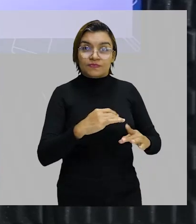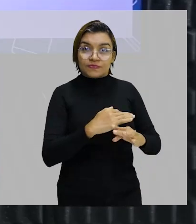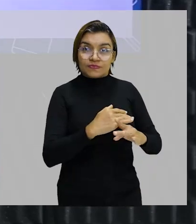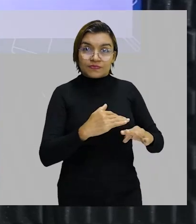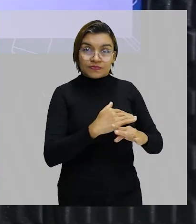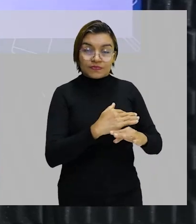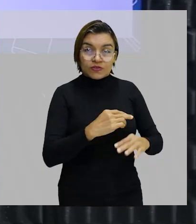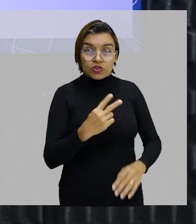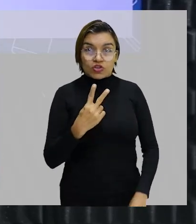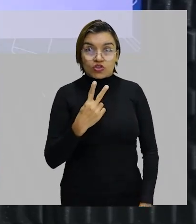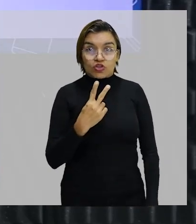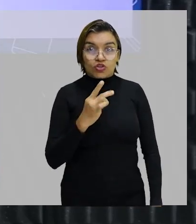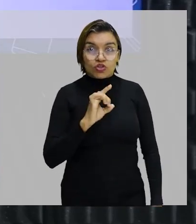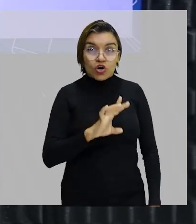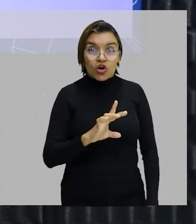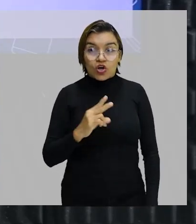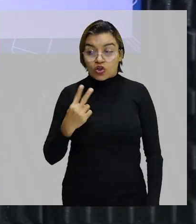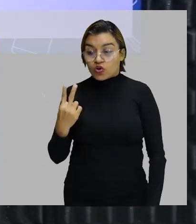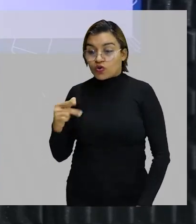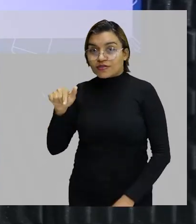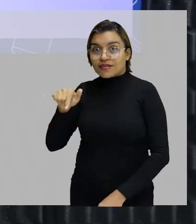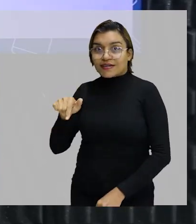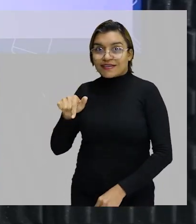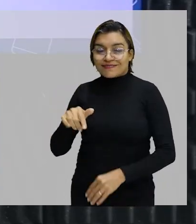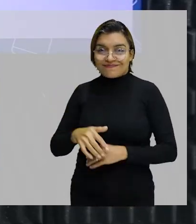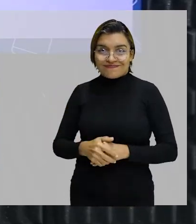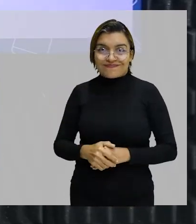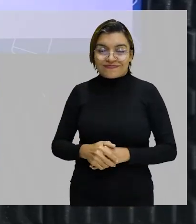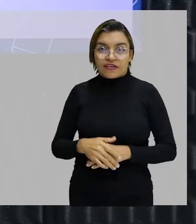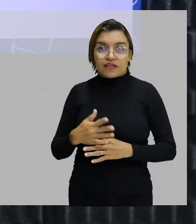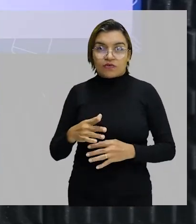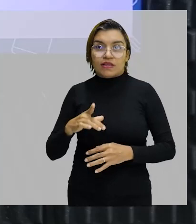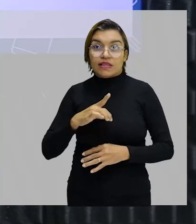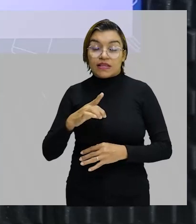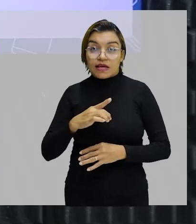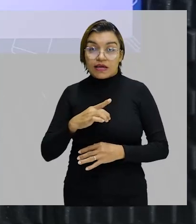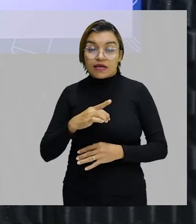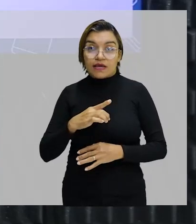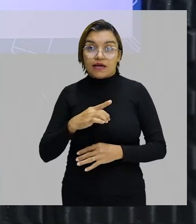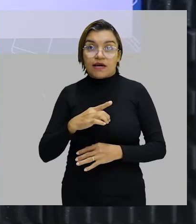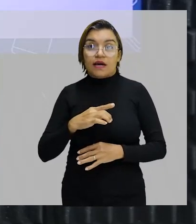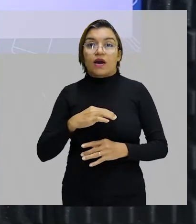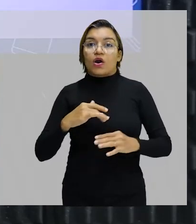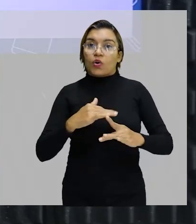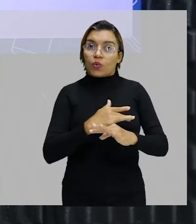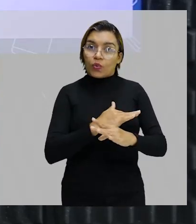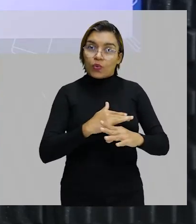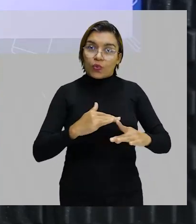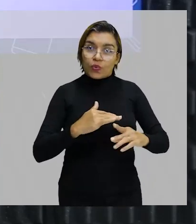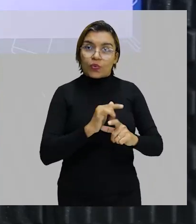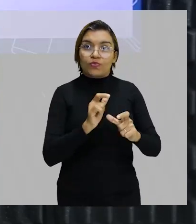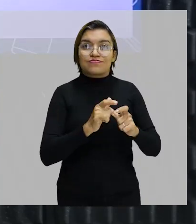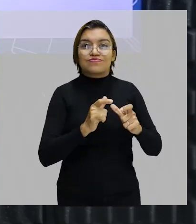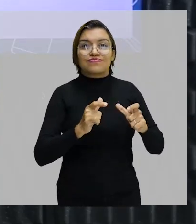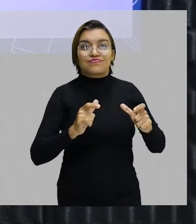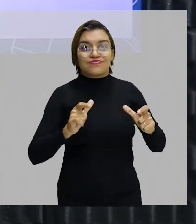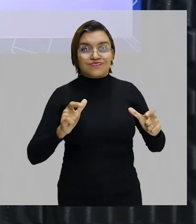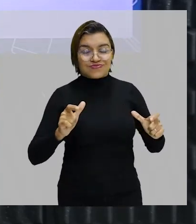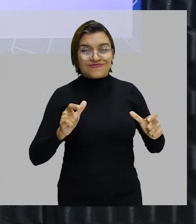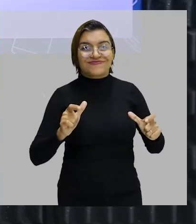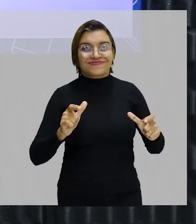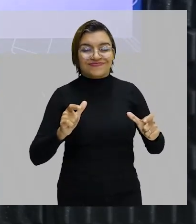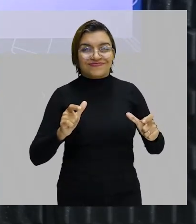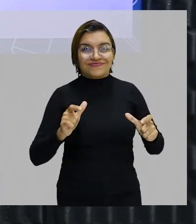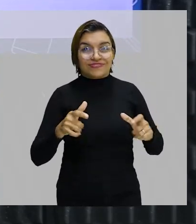espaço rural. O que foi que aconteceu? Aconteceu a urbanização, tá, galera? Muita atenção relativa a isso.